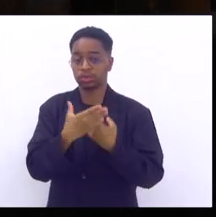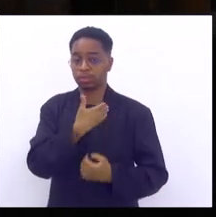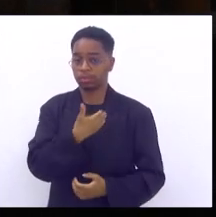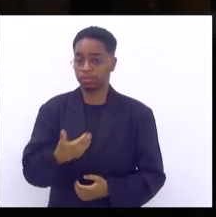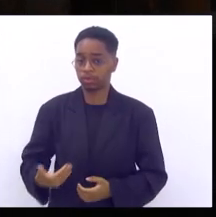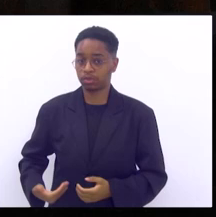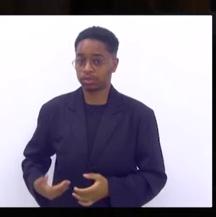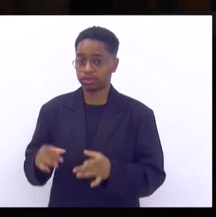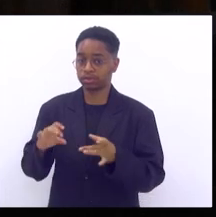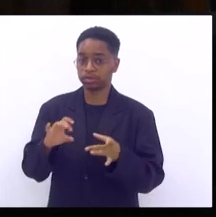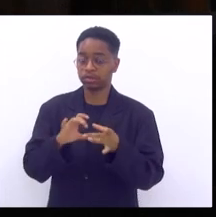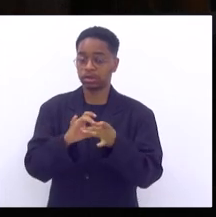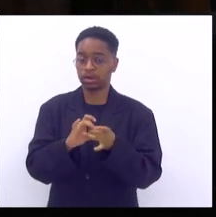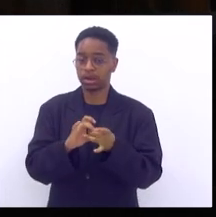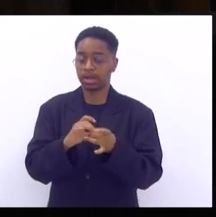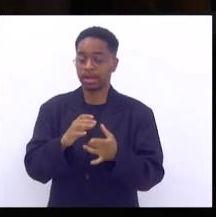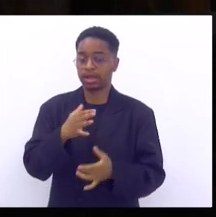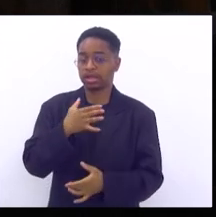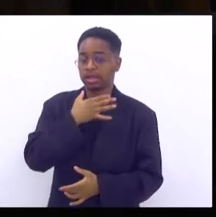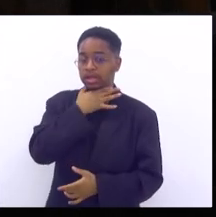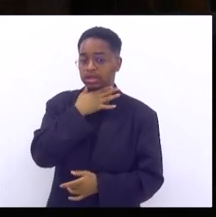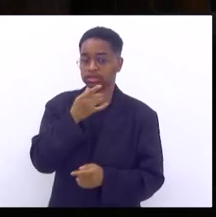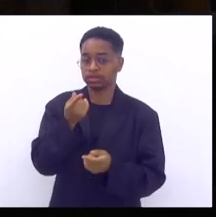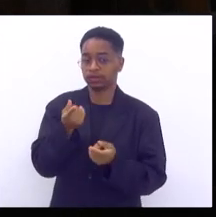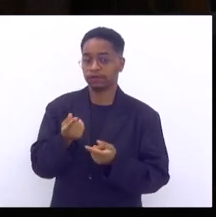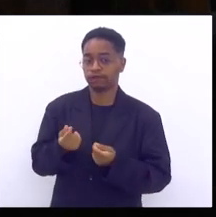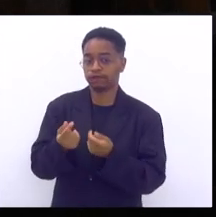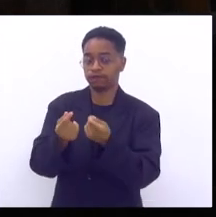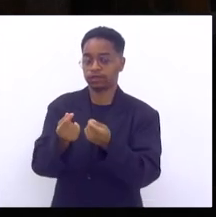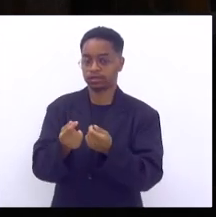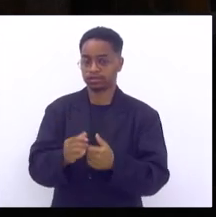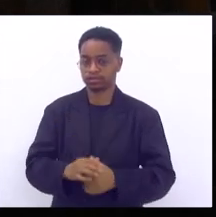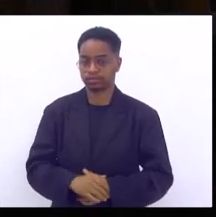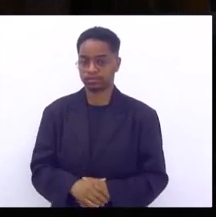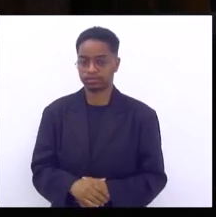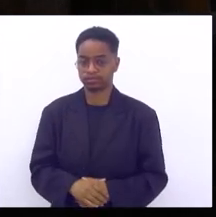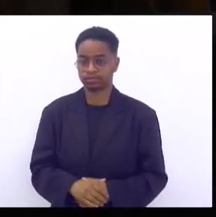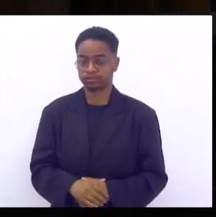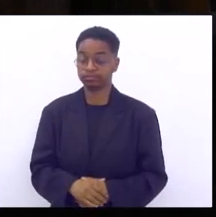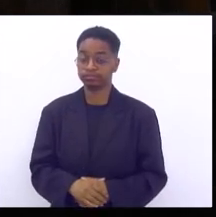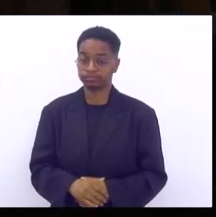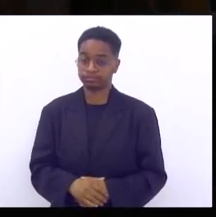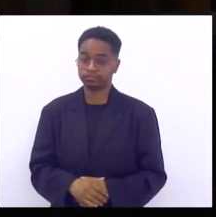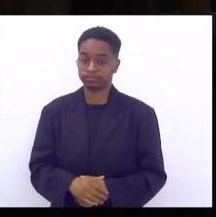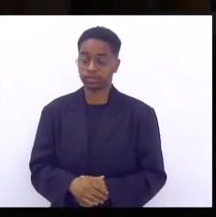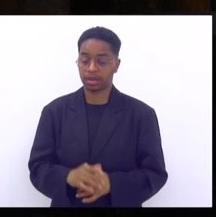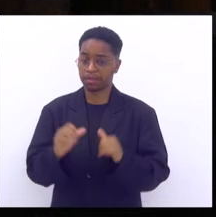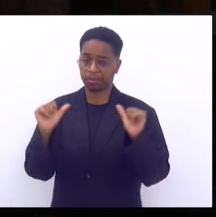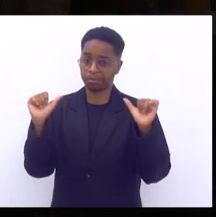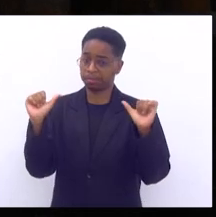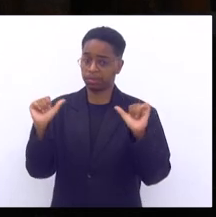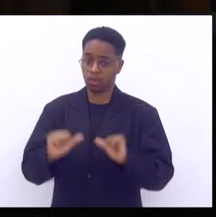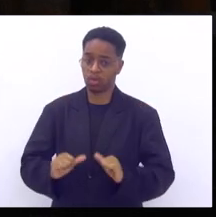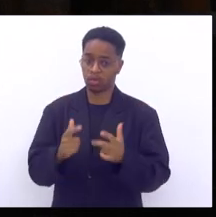associada à crise financeira. É a pior das